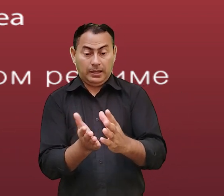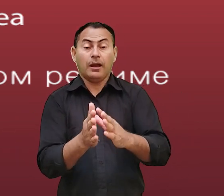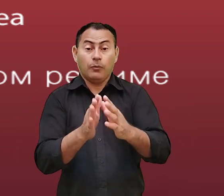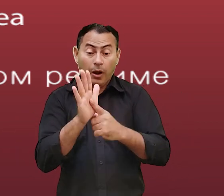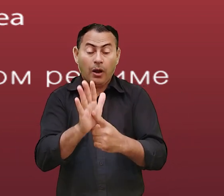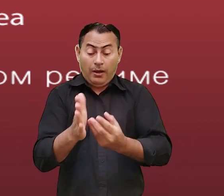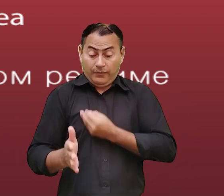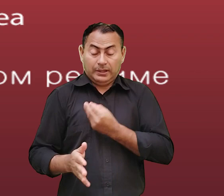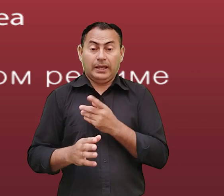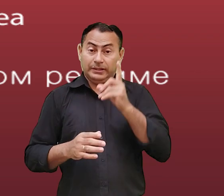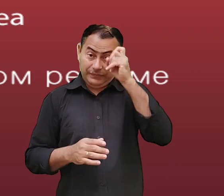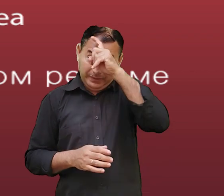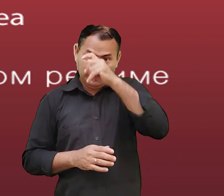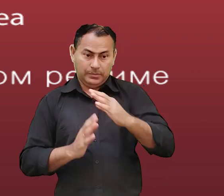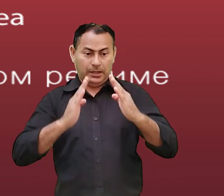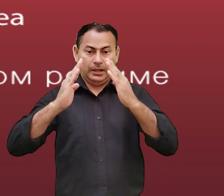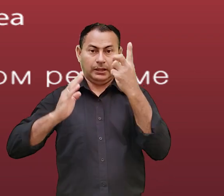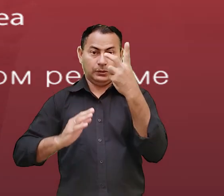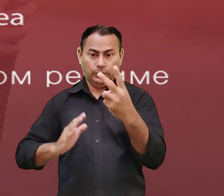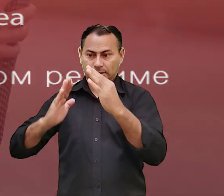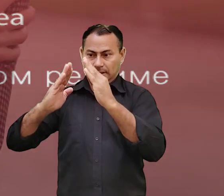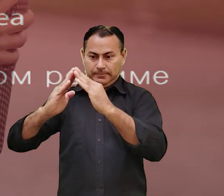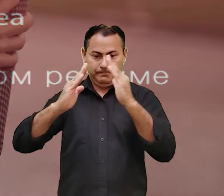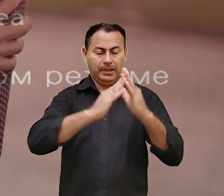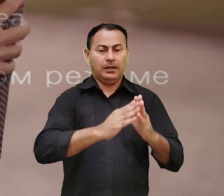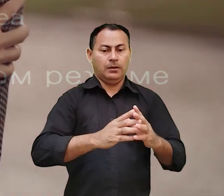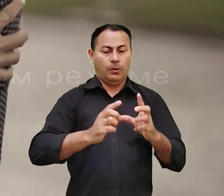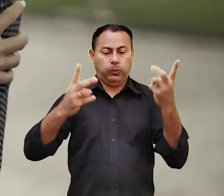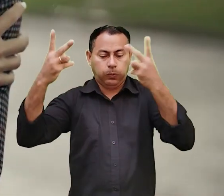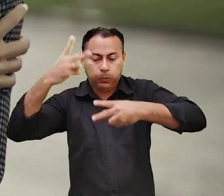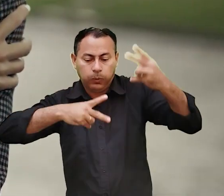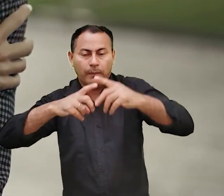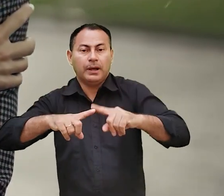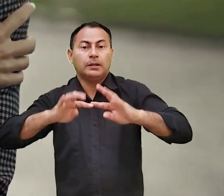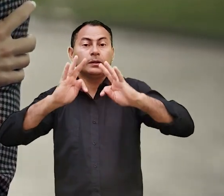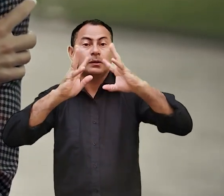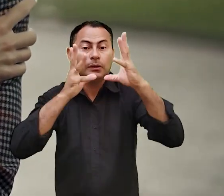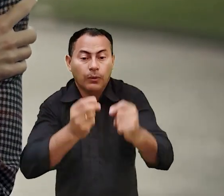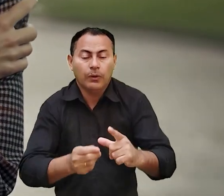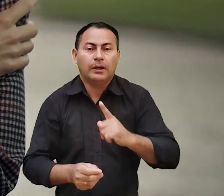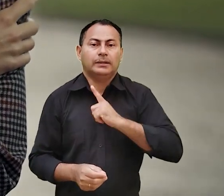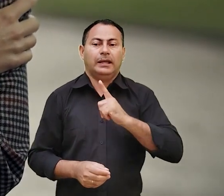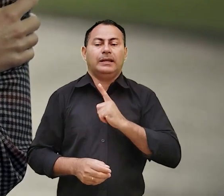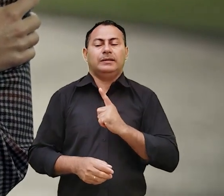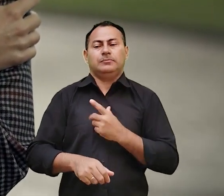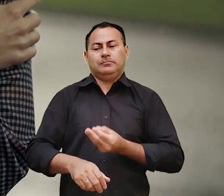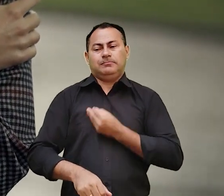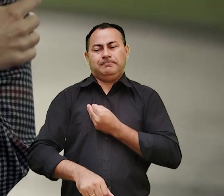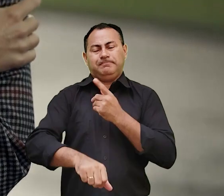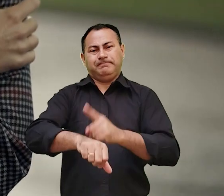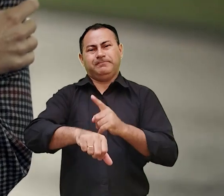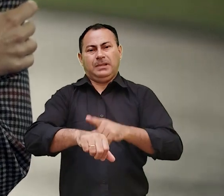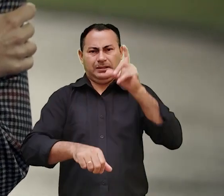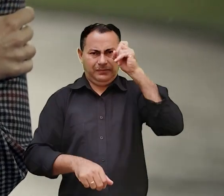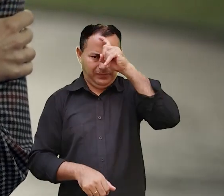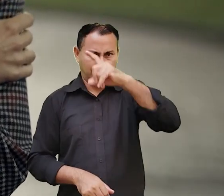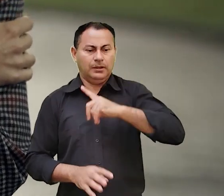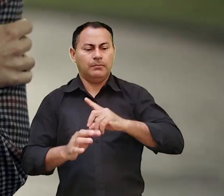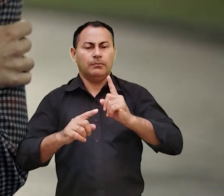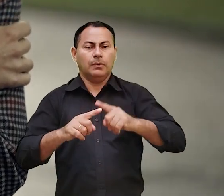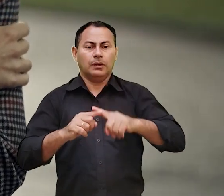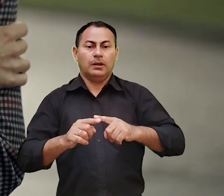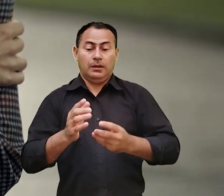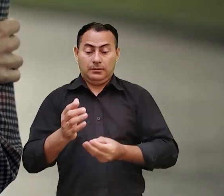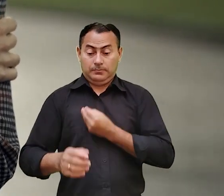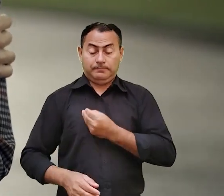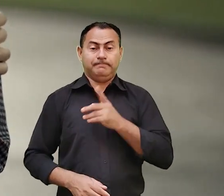difícil. As duas casas são atingidas pela tempestade. A questão é que todo mundo passa por tempestades. E porque a